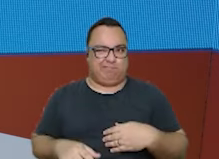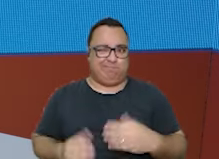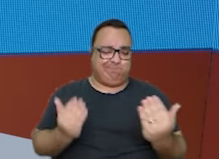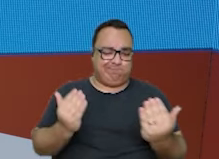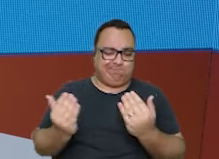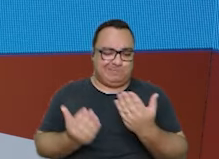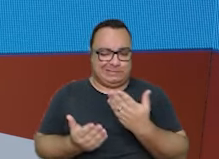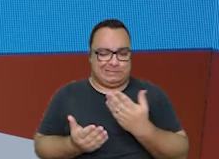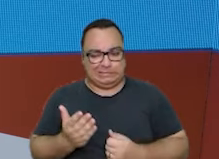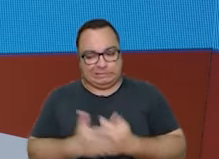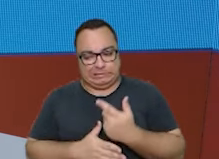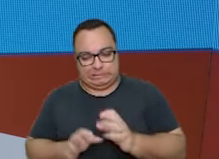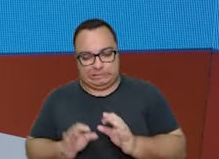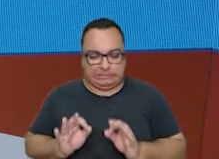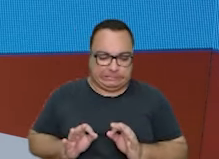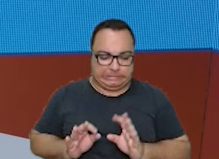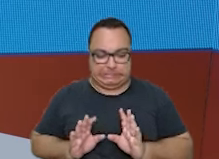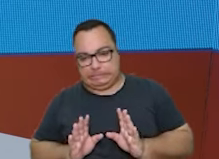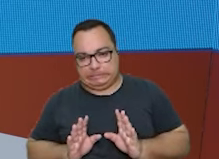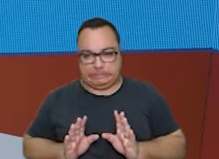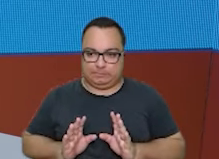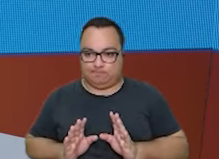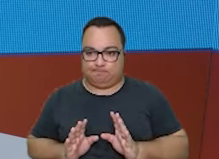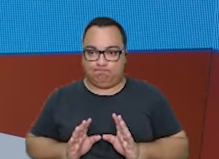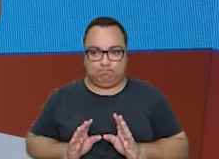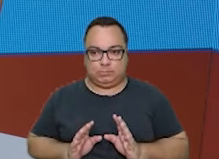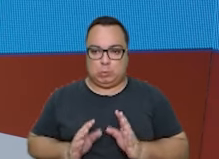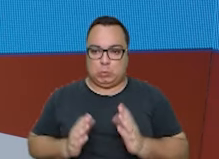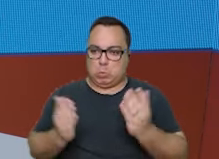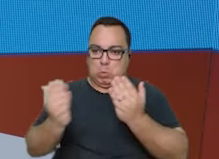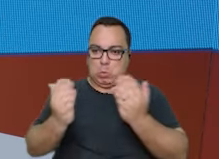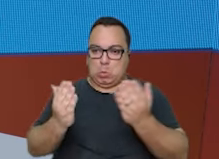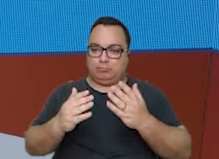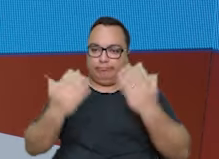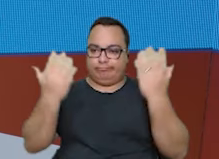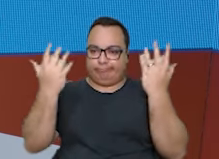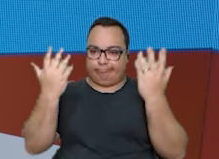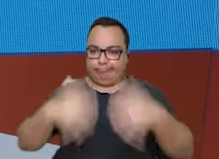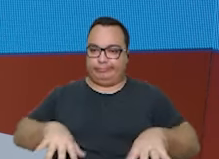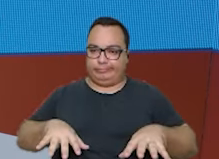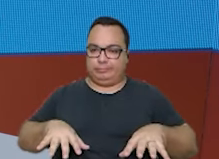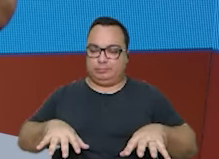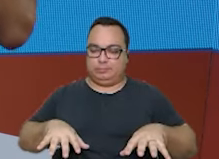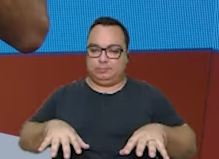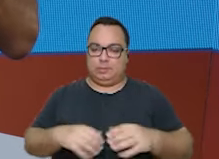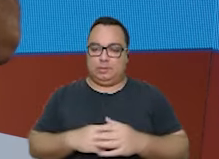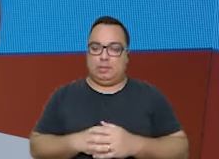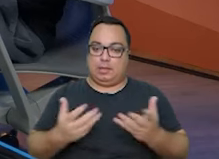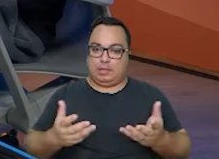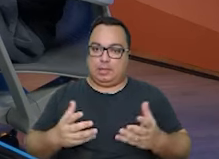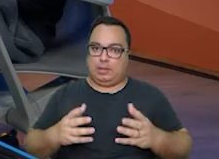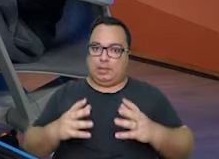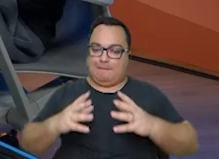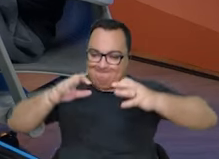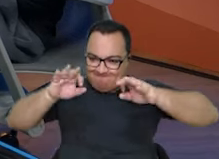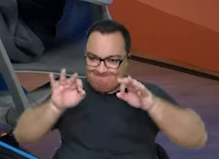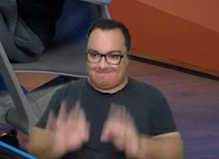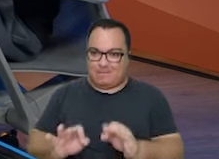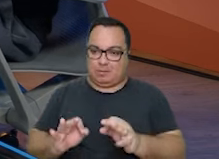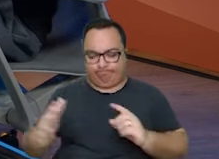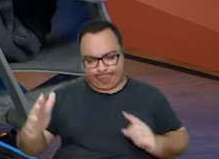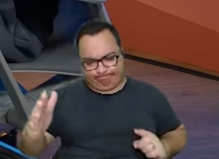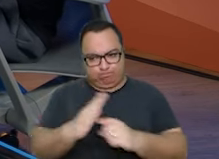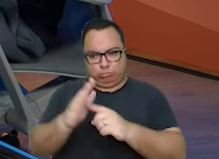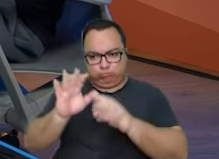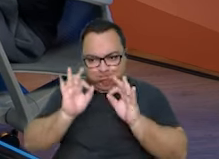eu tô fazendo um bom negócio será que eu tô comprando um negócio legal será que é bo ess será que vai entregar a gente não quer ter medo a gente quer reduzir no É porque tem um